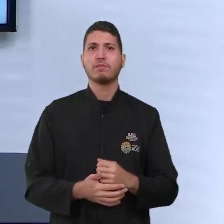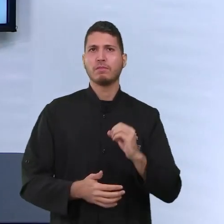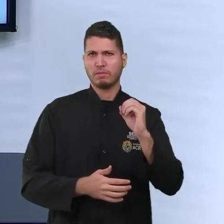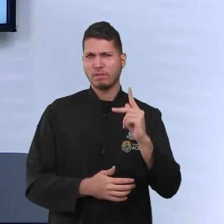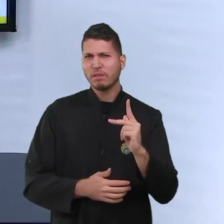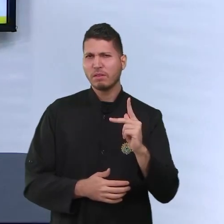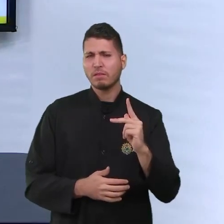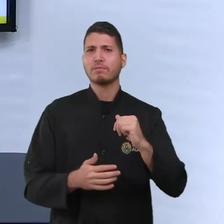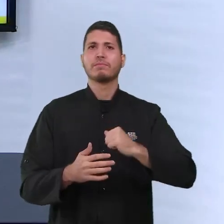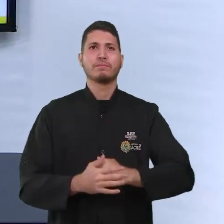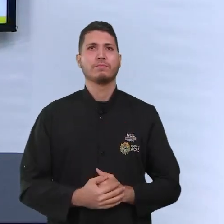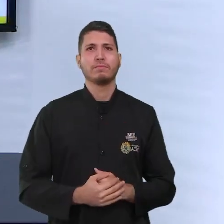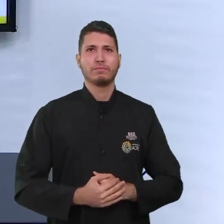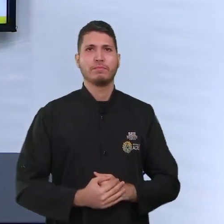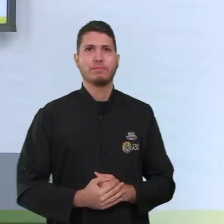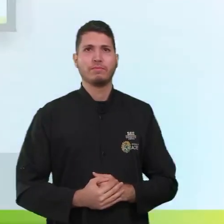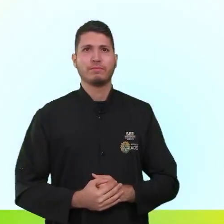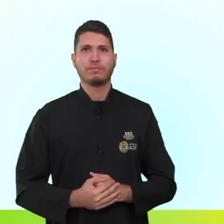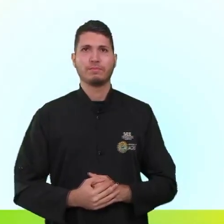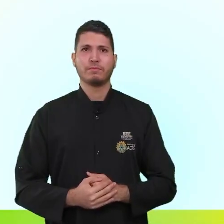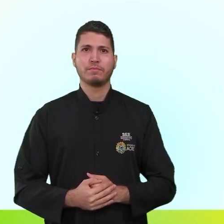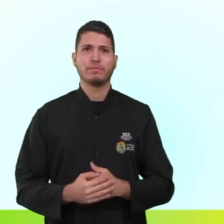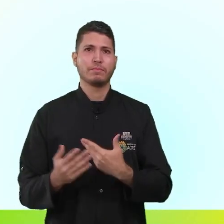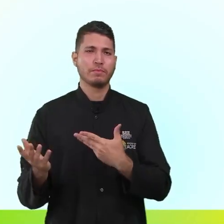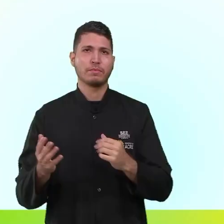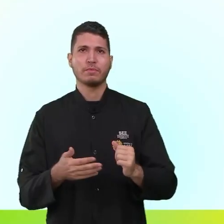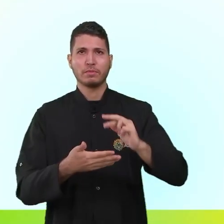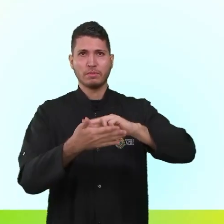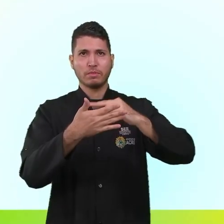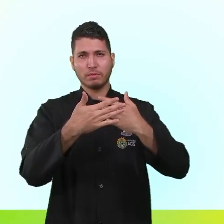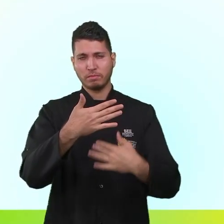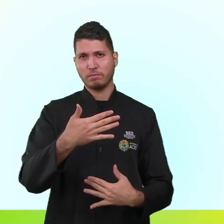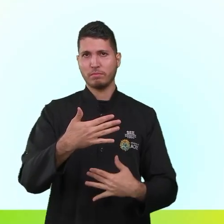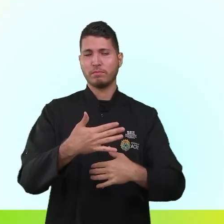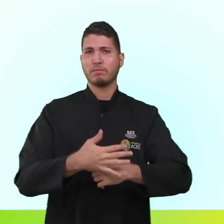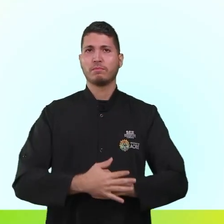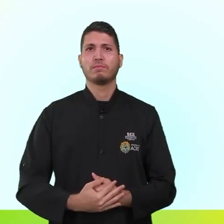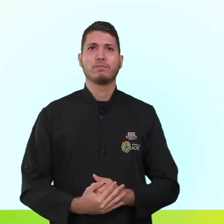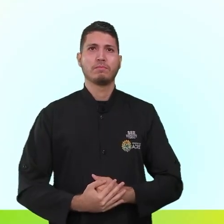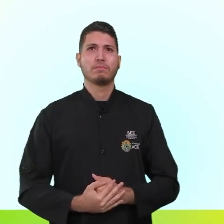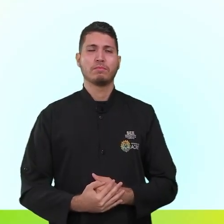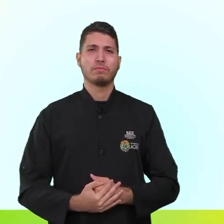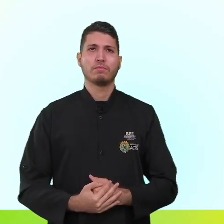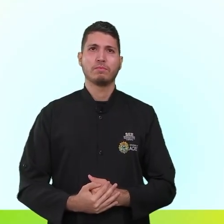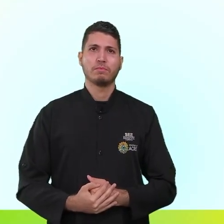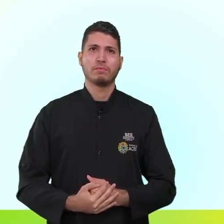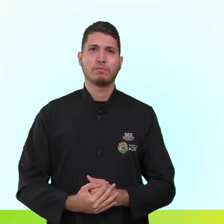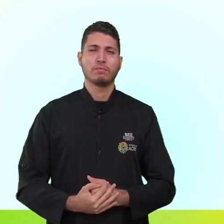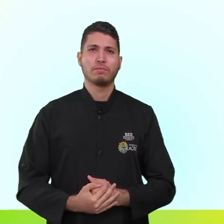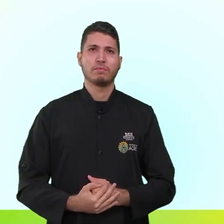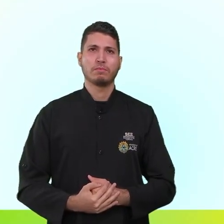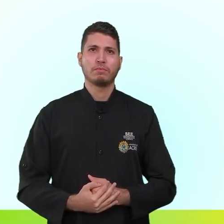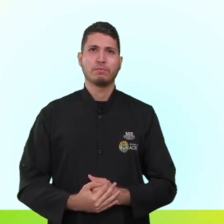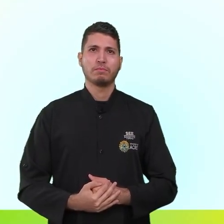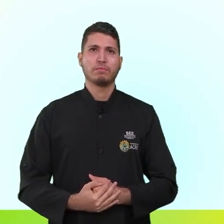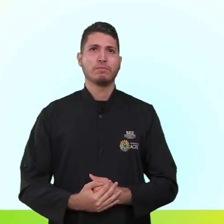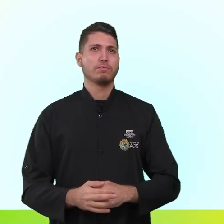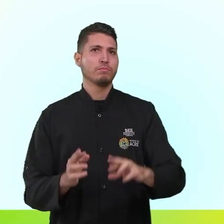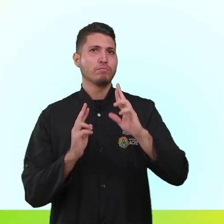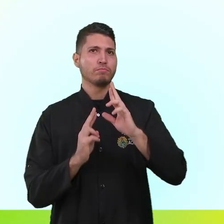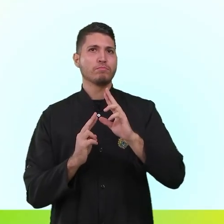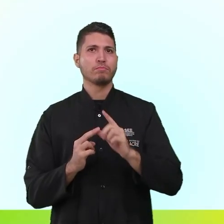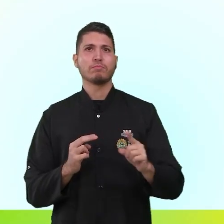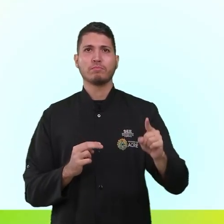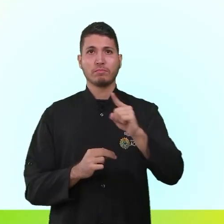certo? Bem, pessoal, aqui eu quero deixar as referências, conforme vocês vão observar. Espero que vocês